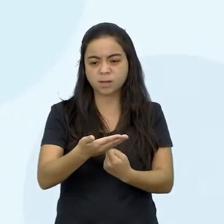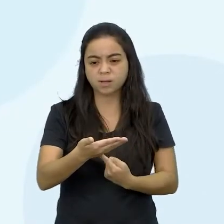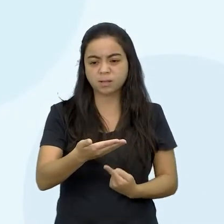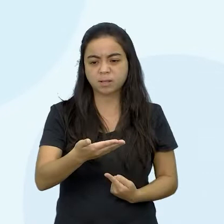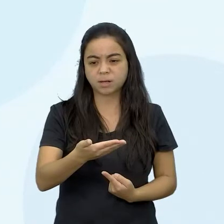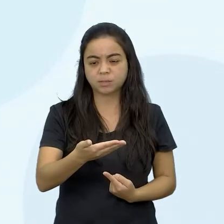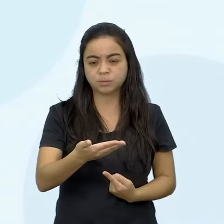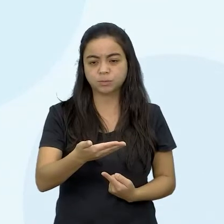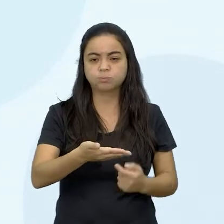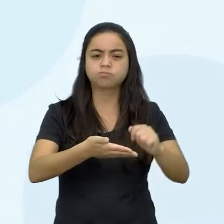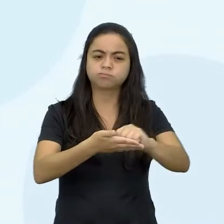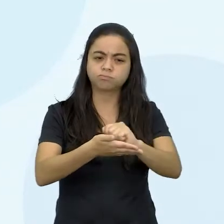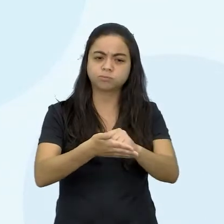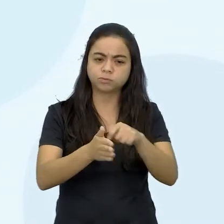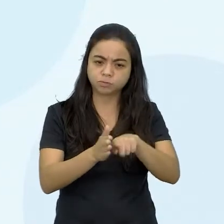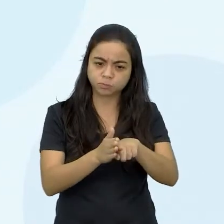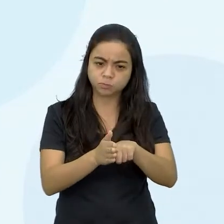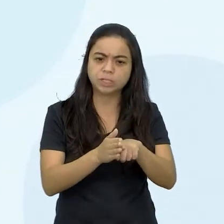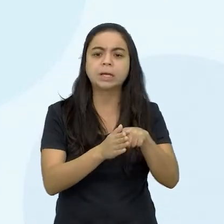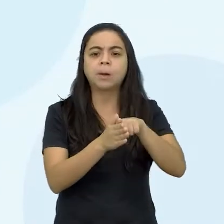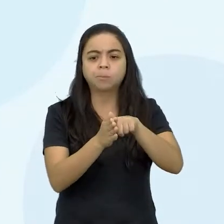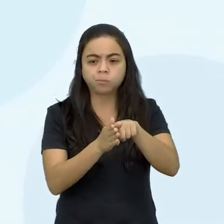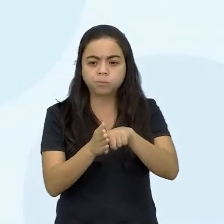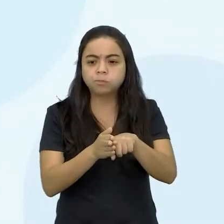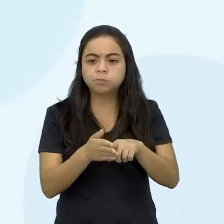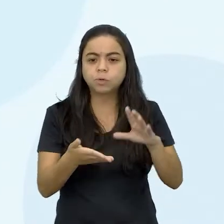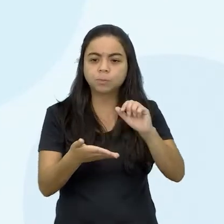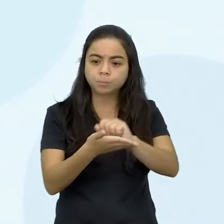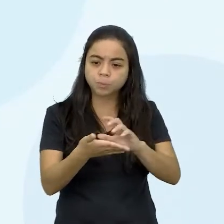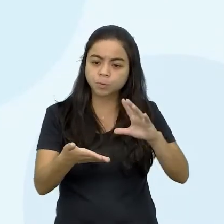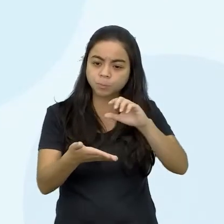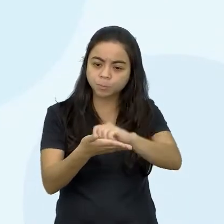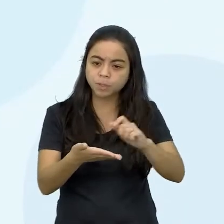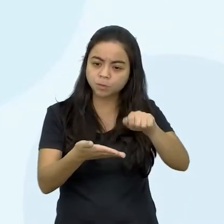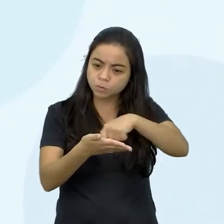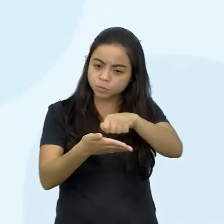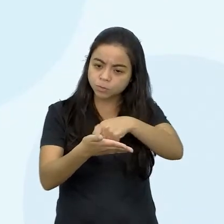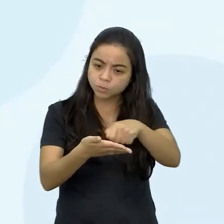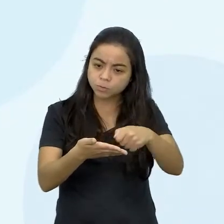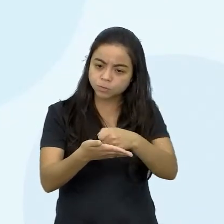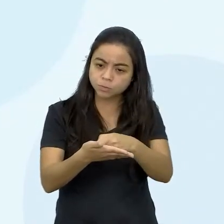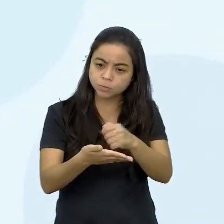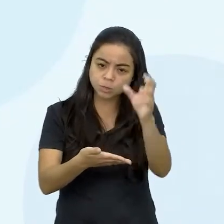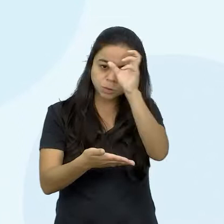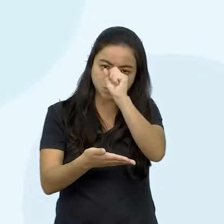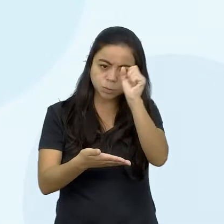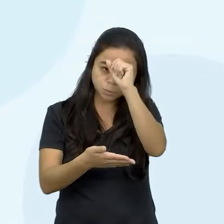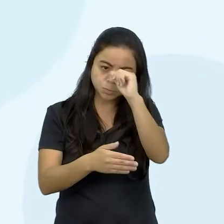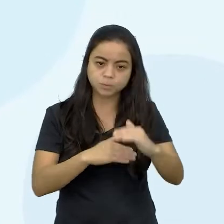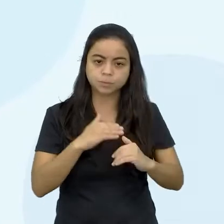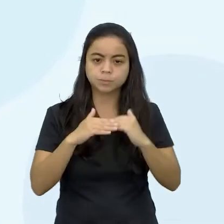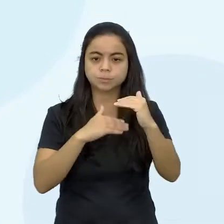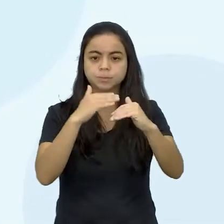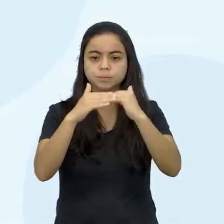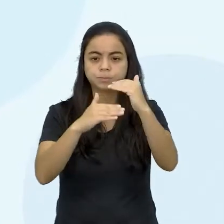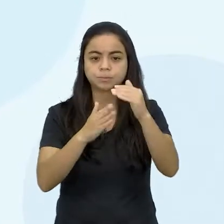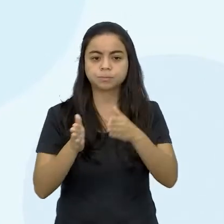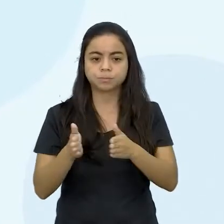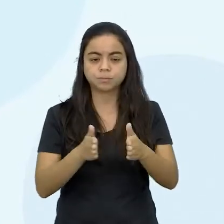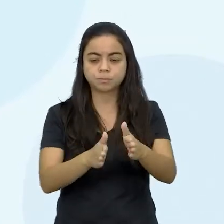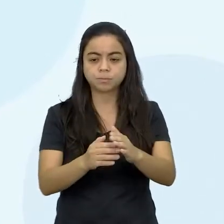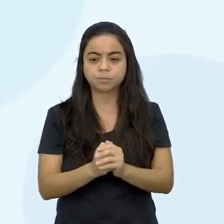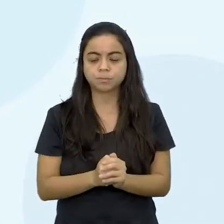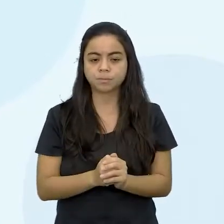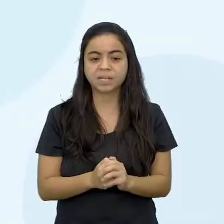registros científicos pautado na investigação científica para registrar e acompanhar as aprendizagens construídas no seu